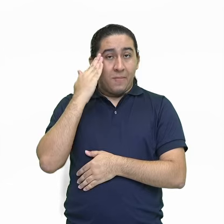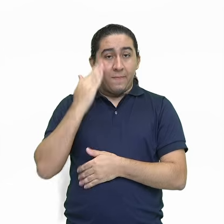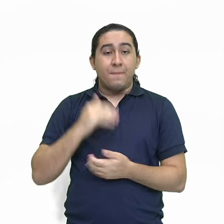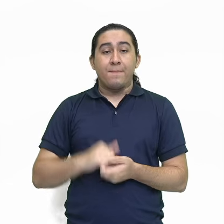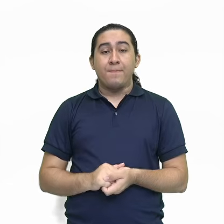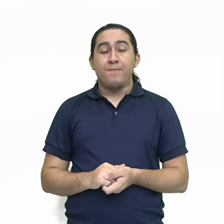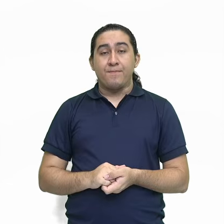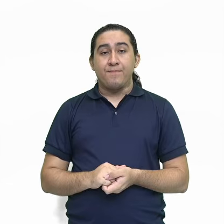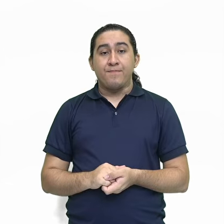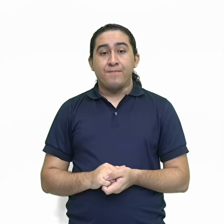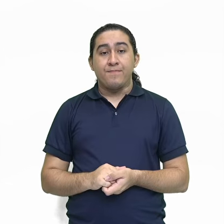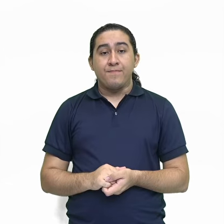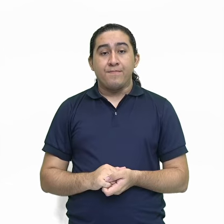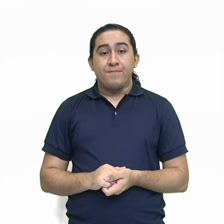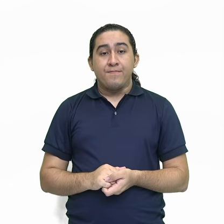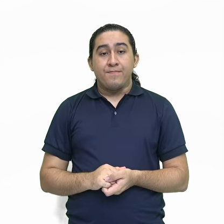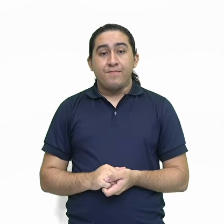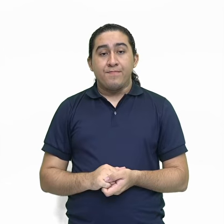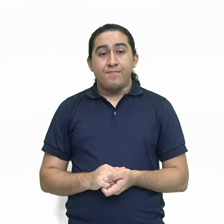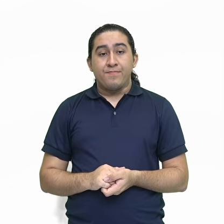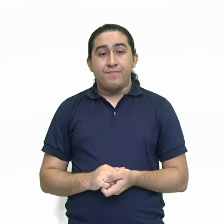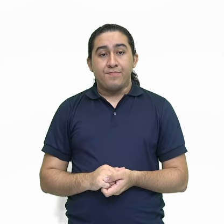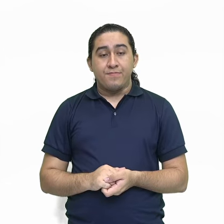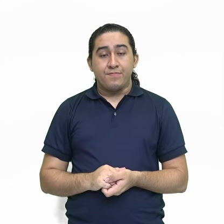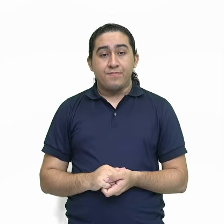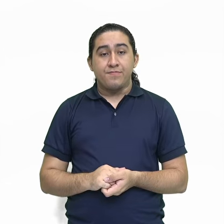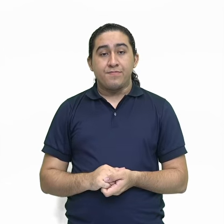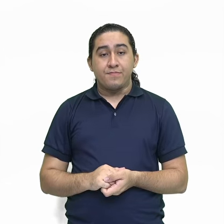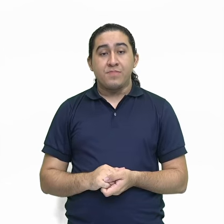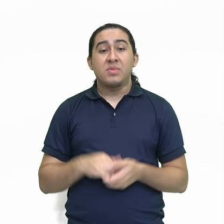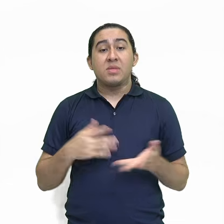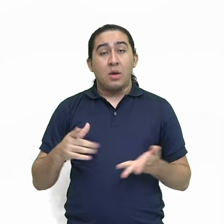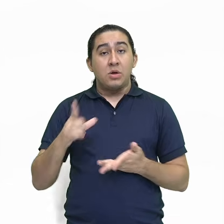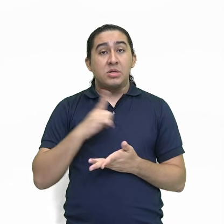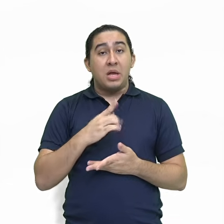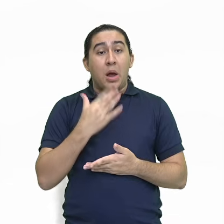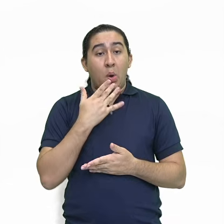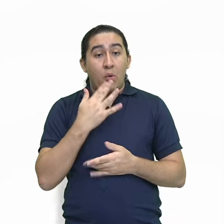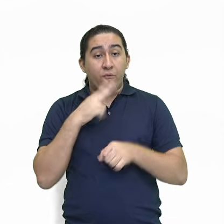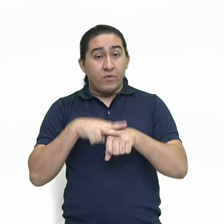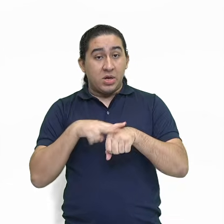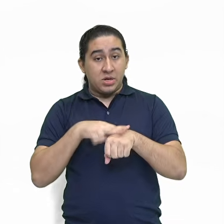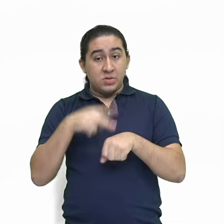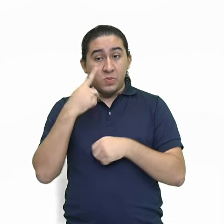analisando. Veja, a subordinada é que mora em São Paulo.